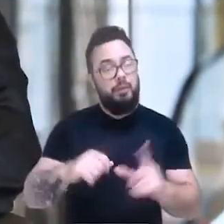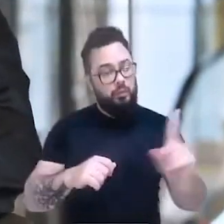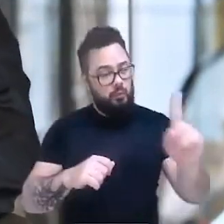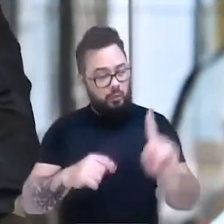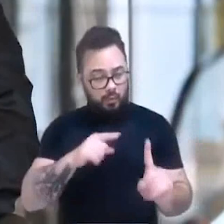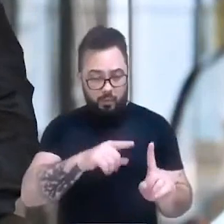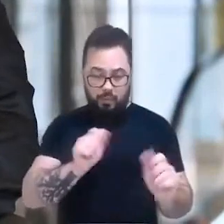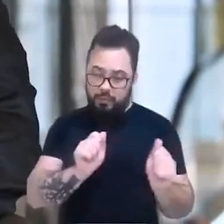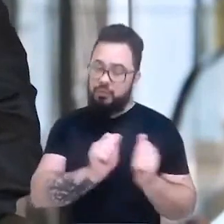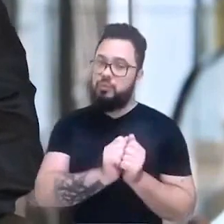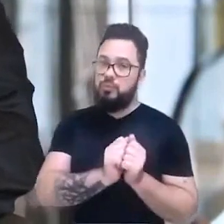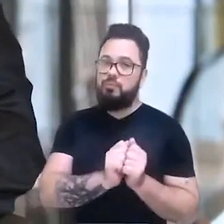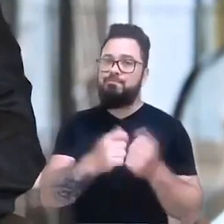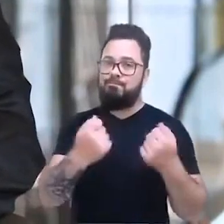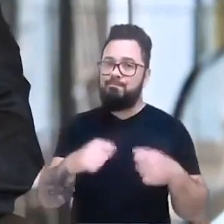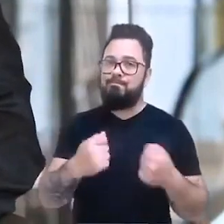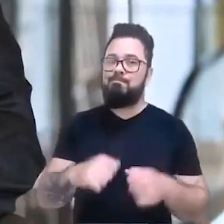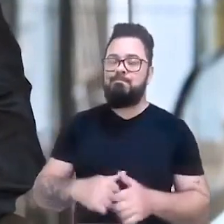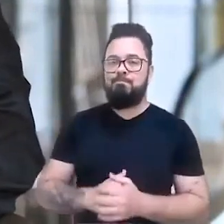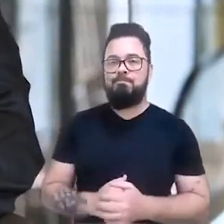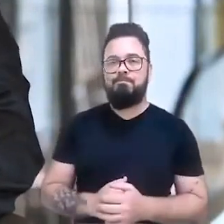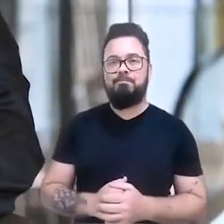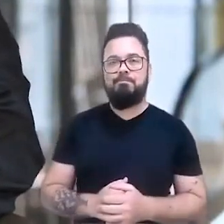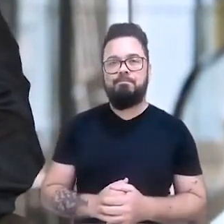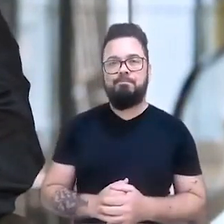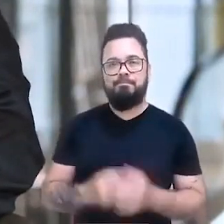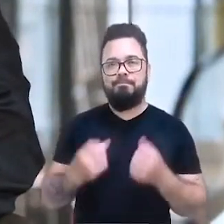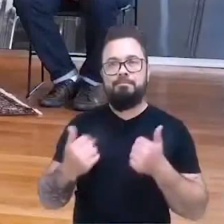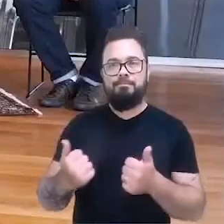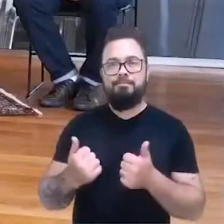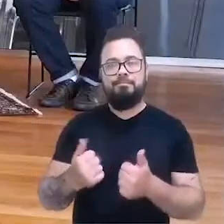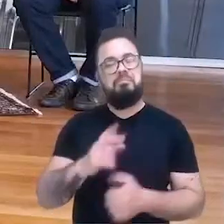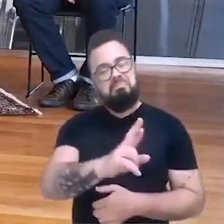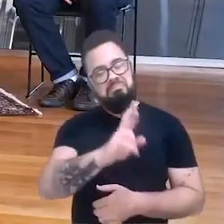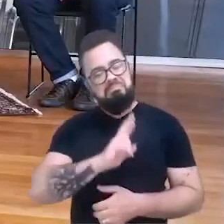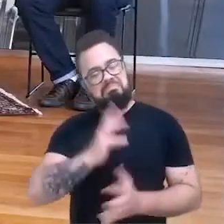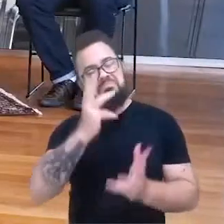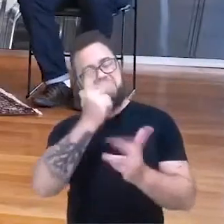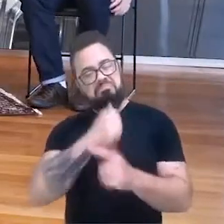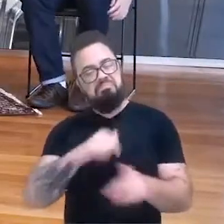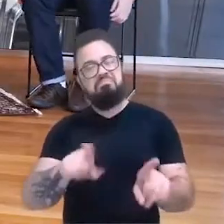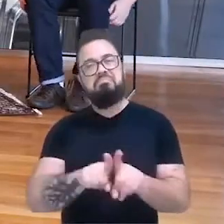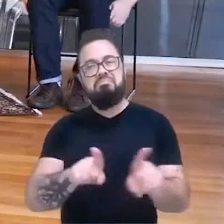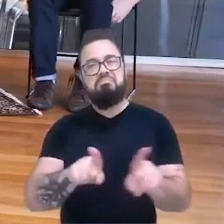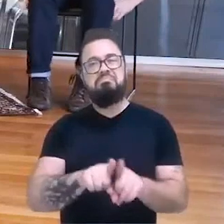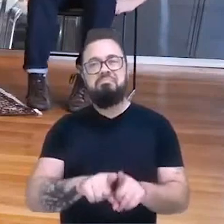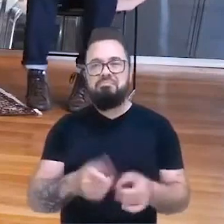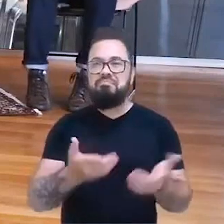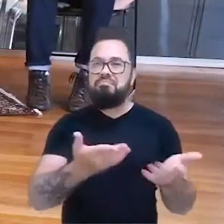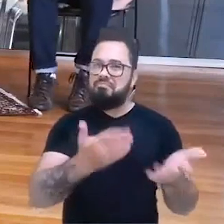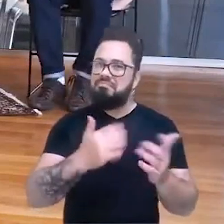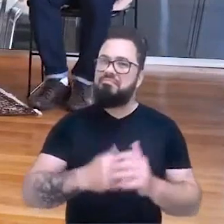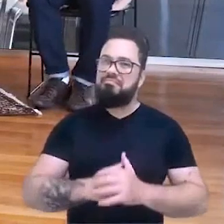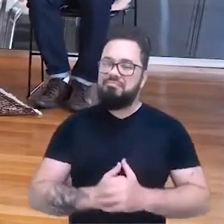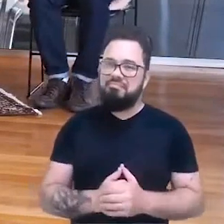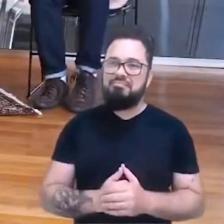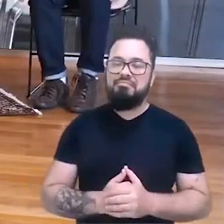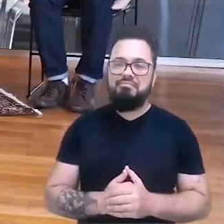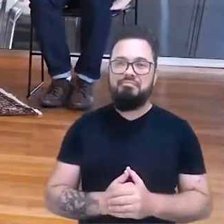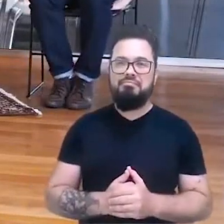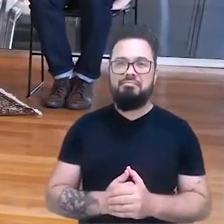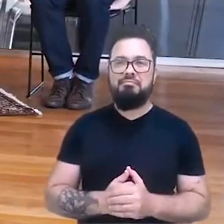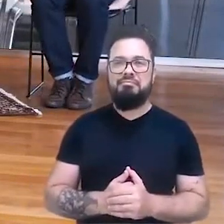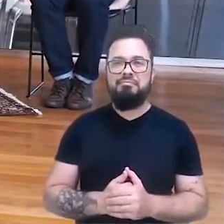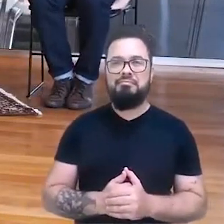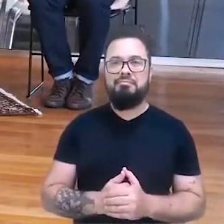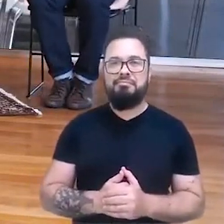nada se não tem o outro presente para te fazer companhia. Tá bom? Resposta bonita também, mas Essa era a duas sua respostas também. resposta Dá